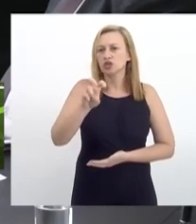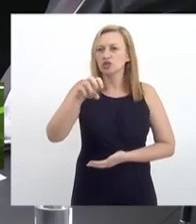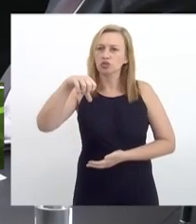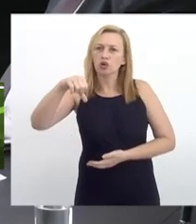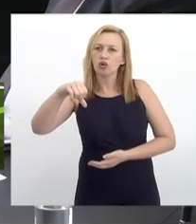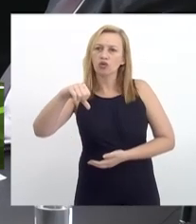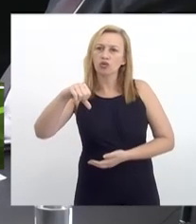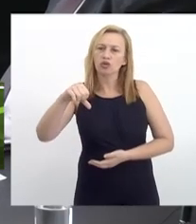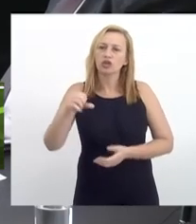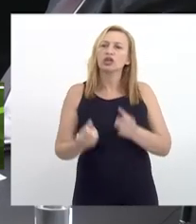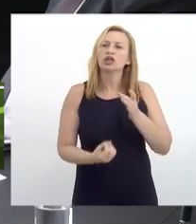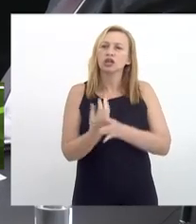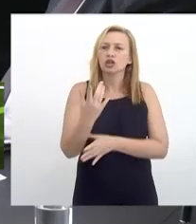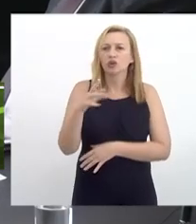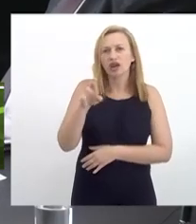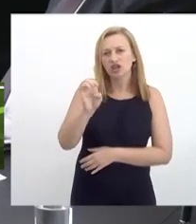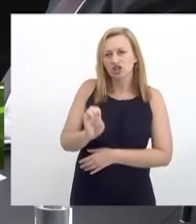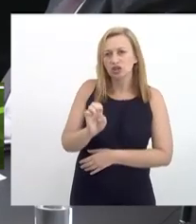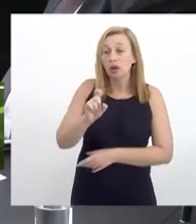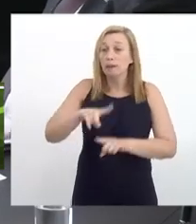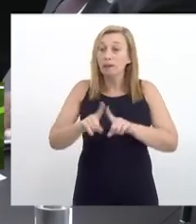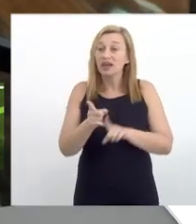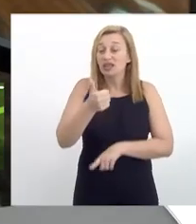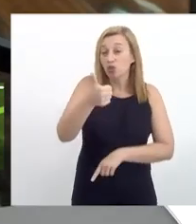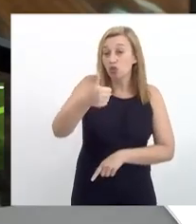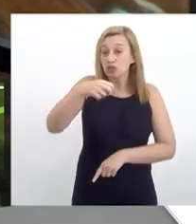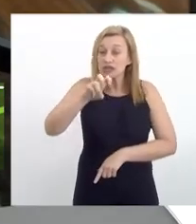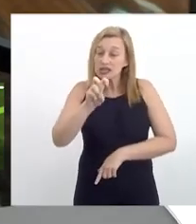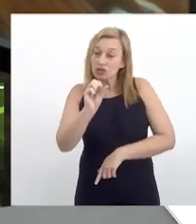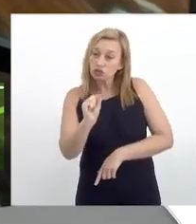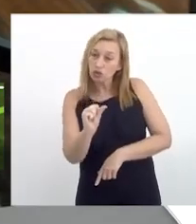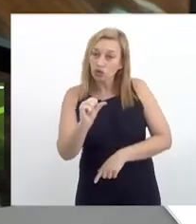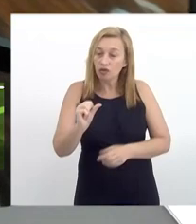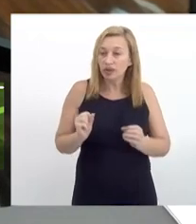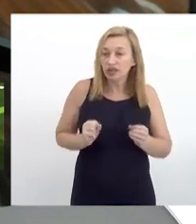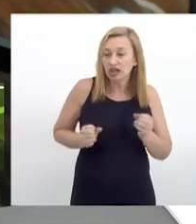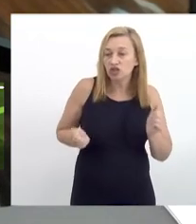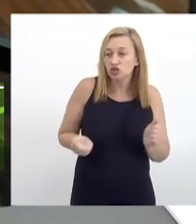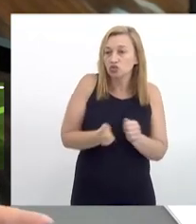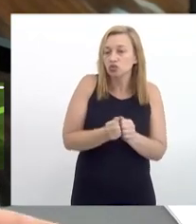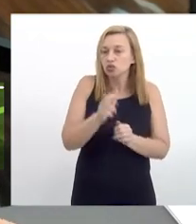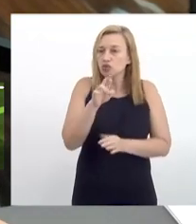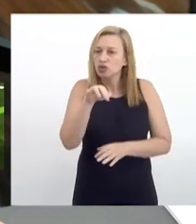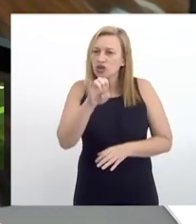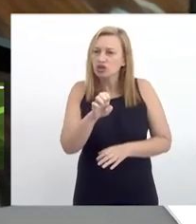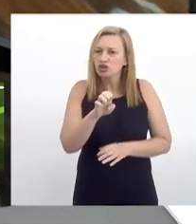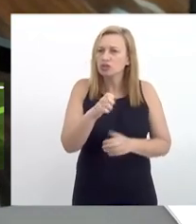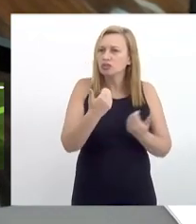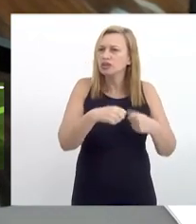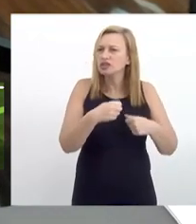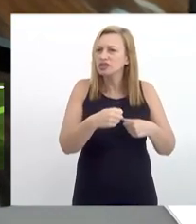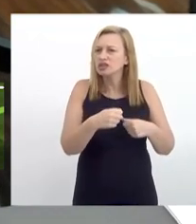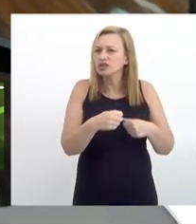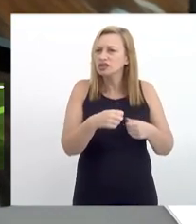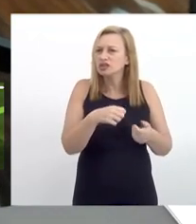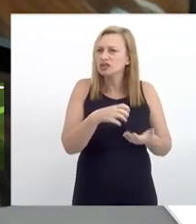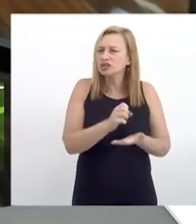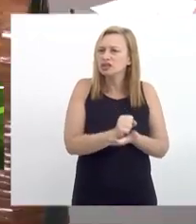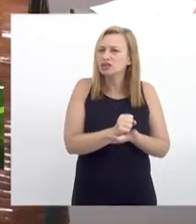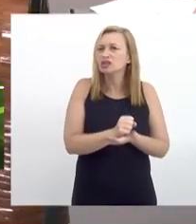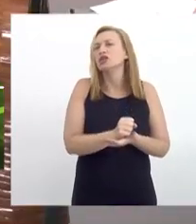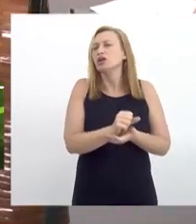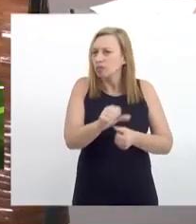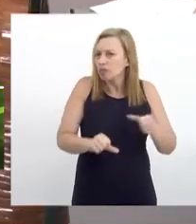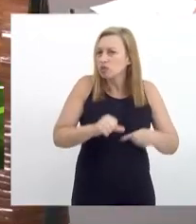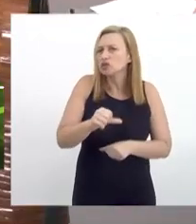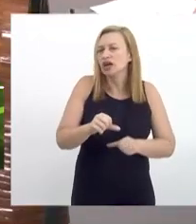159, que cria o regime. Mas a 159, ela afirma que para integrarmos o regime, precisaríamos ter uma regra limitadora. Já mudaram as